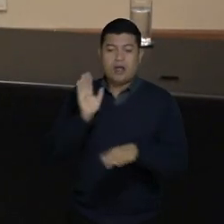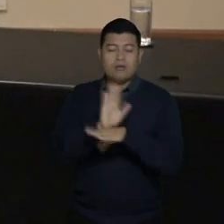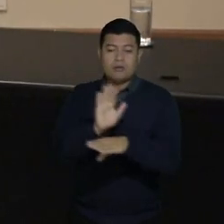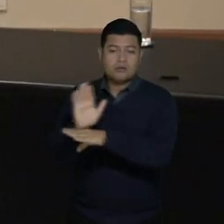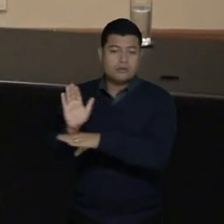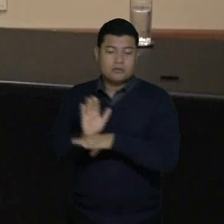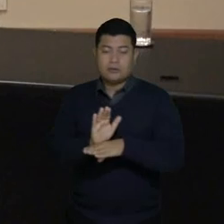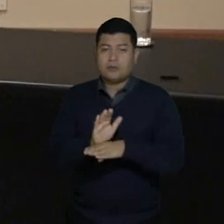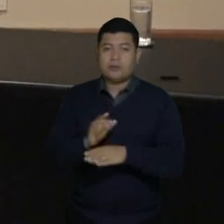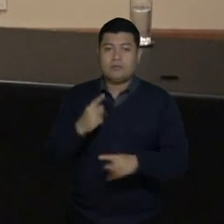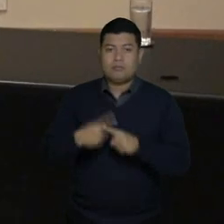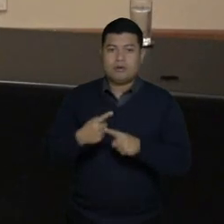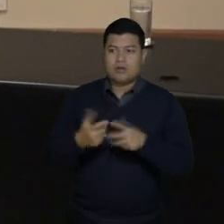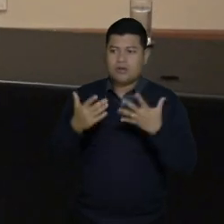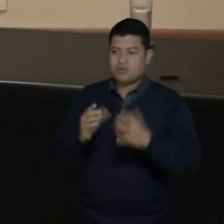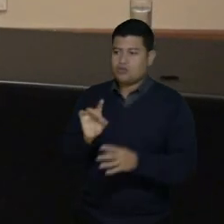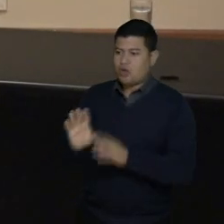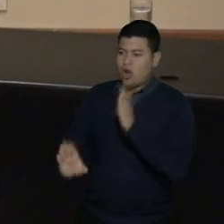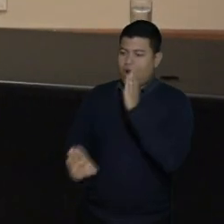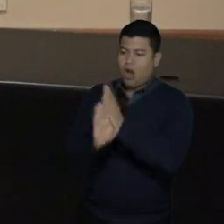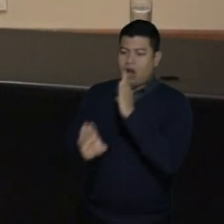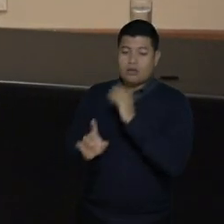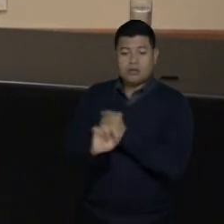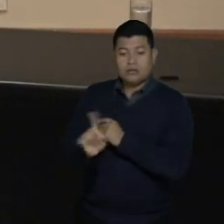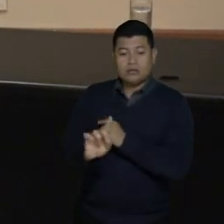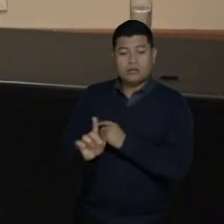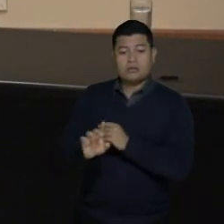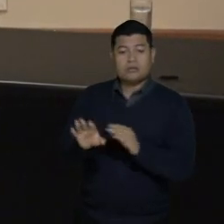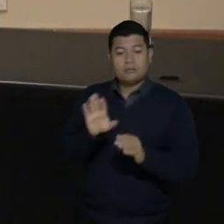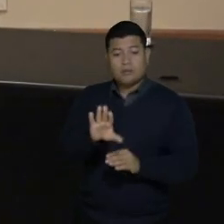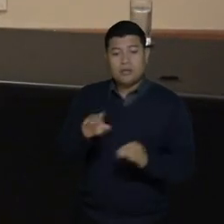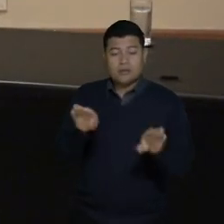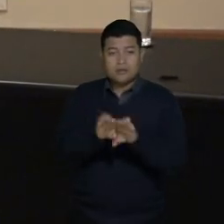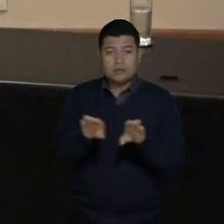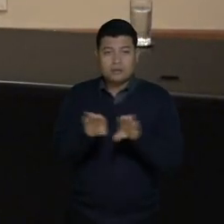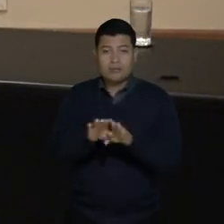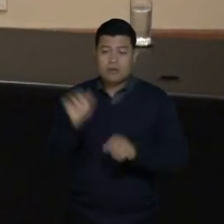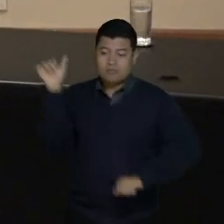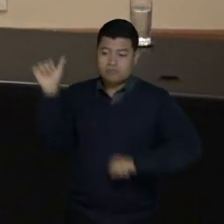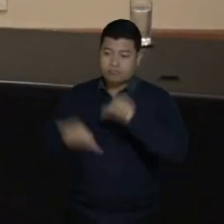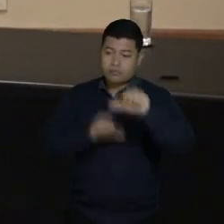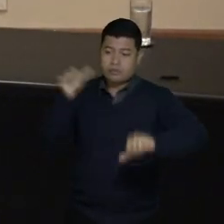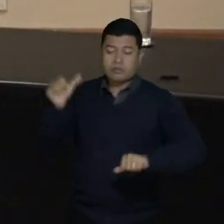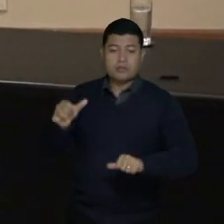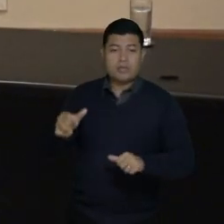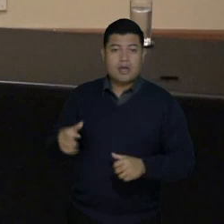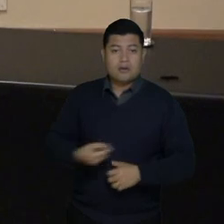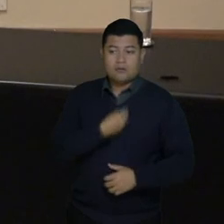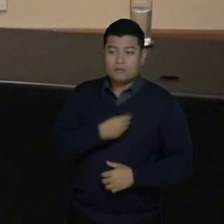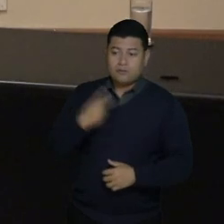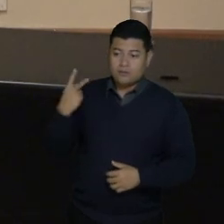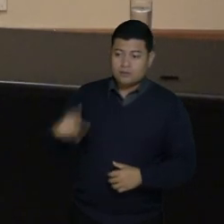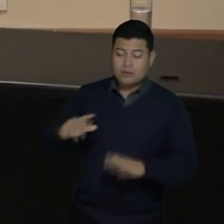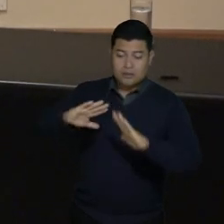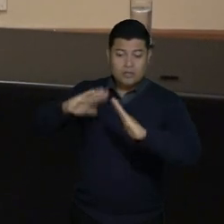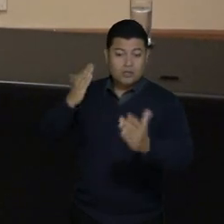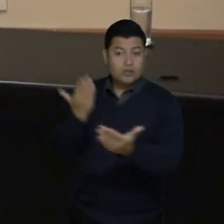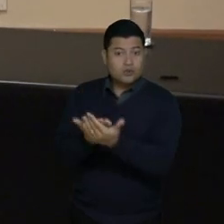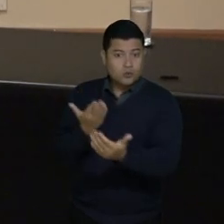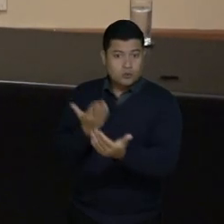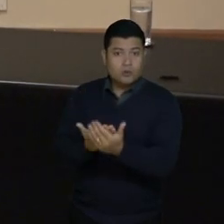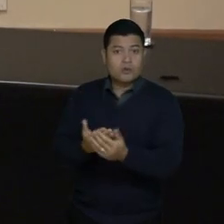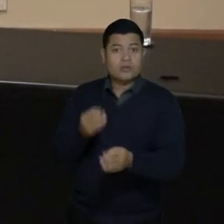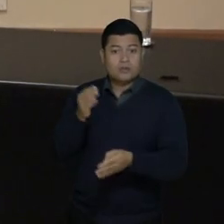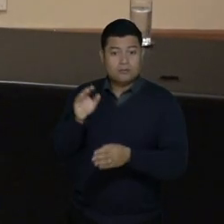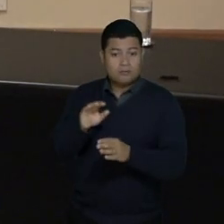não só fazer o diagnóstico mas poder poder mudar a realidade lá na escola e da assistência depois que essa criança vai